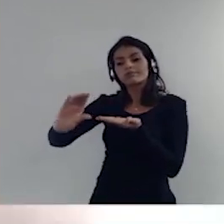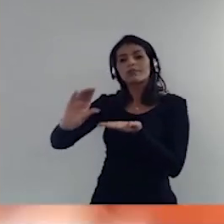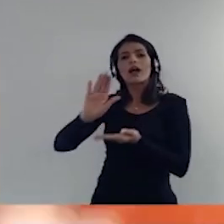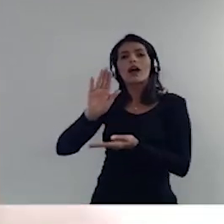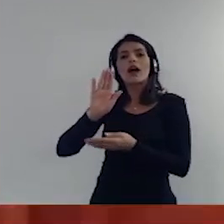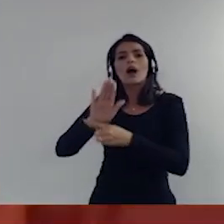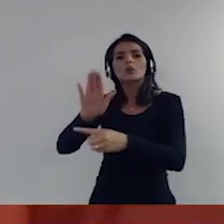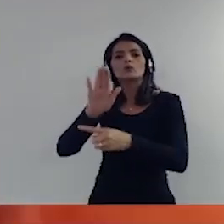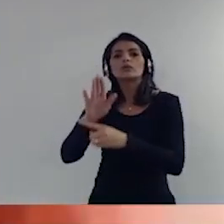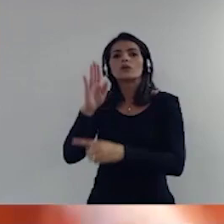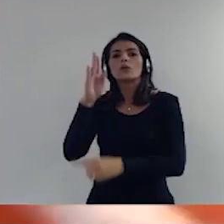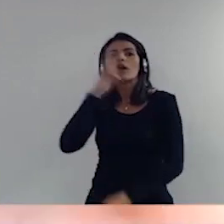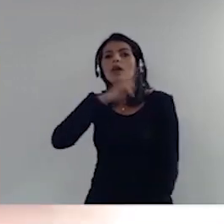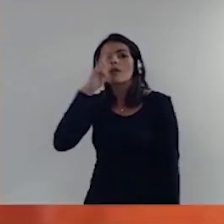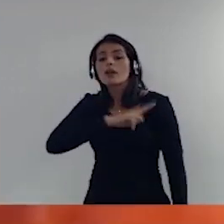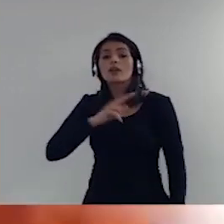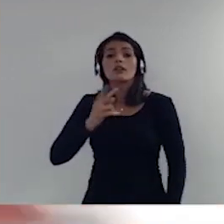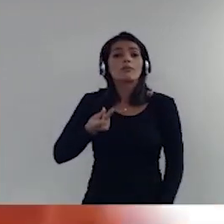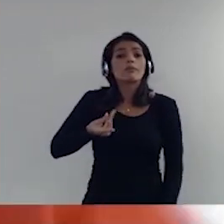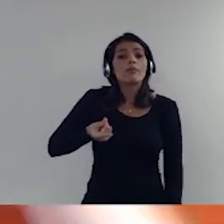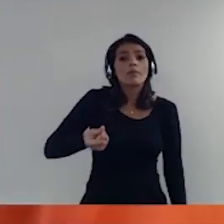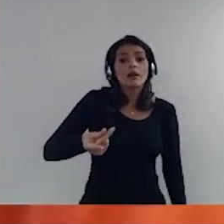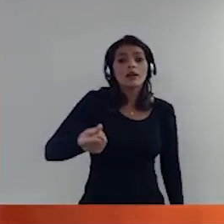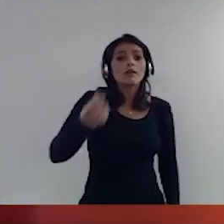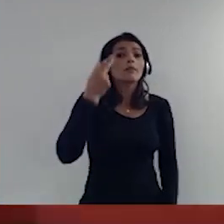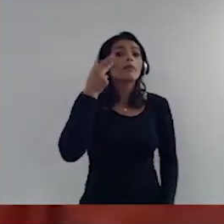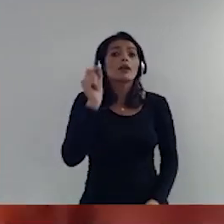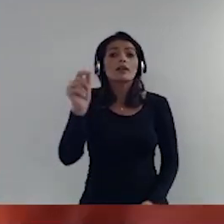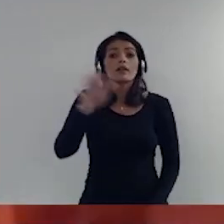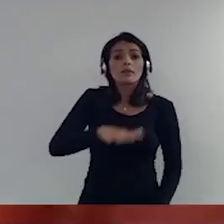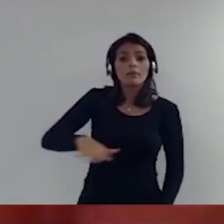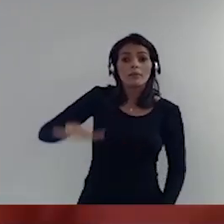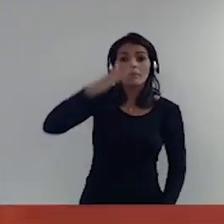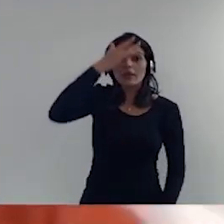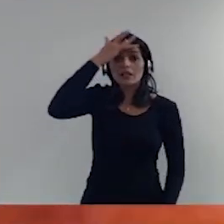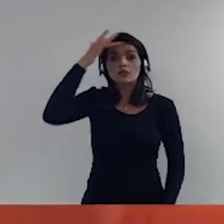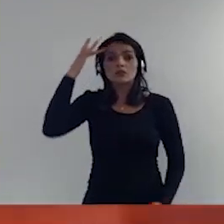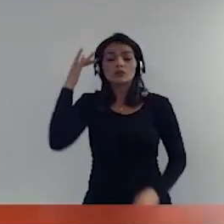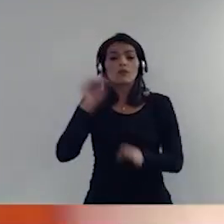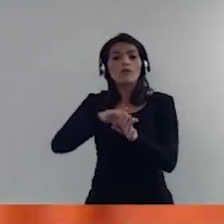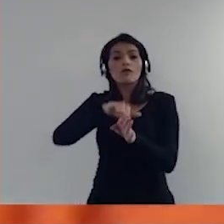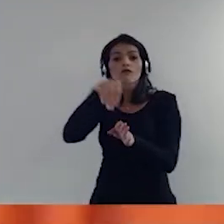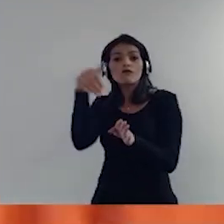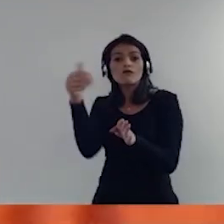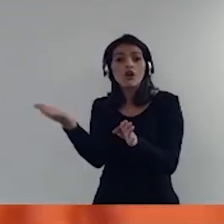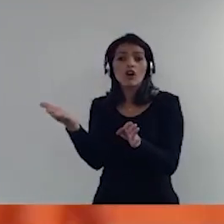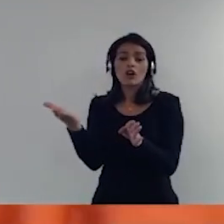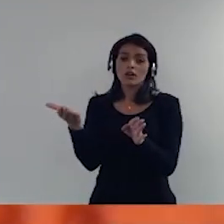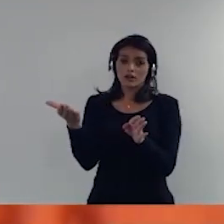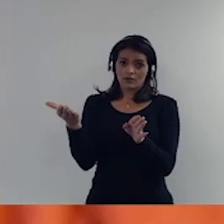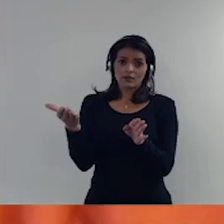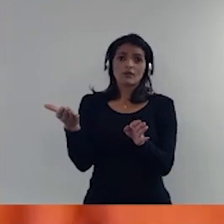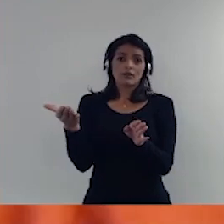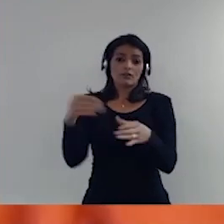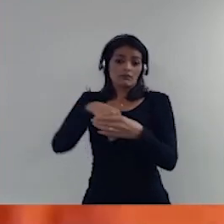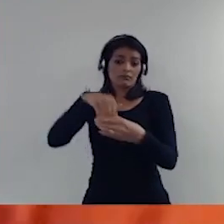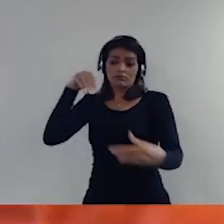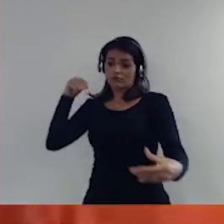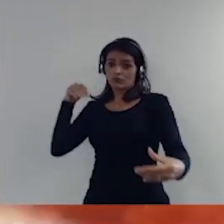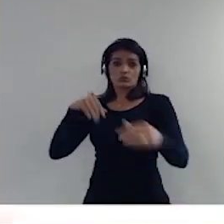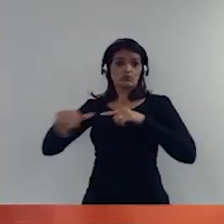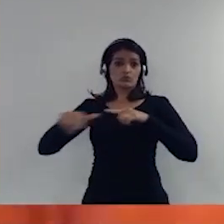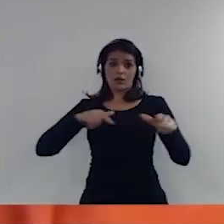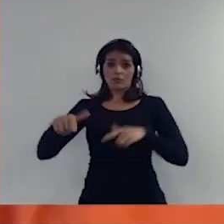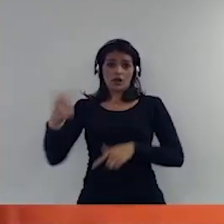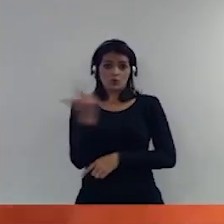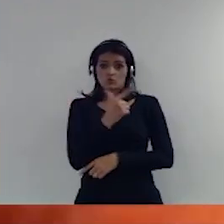eu acho que tem que ser permanente para que essas pessoas que estejam absolutamente fora do mercado